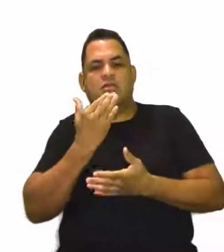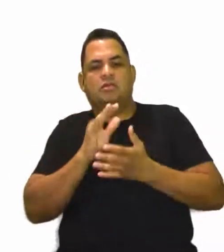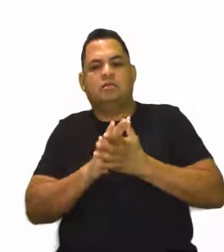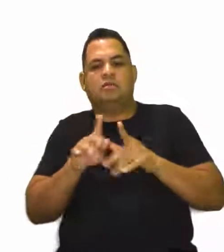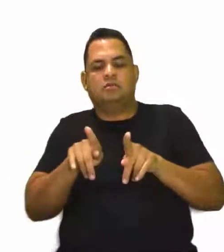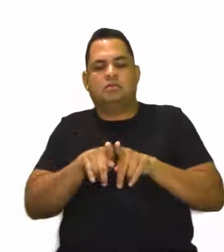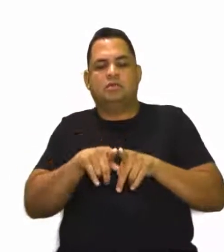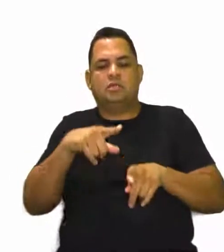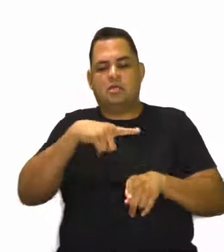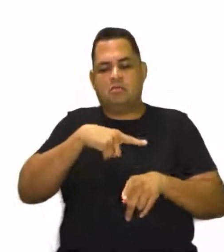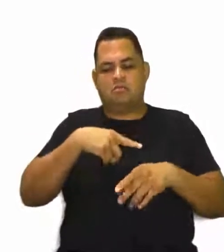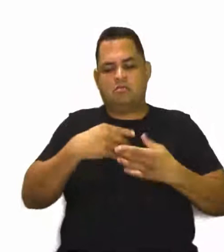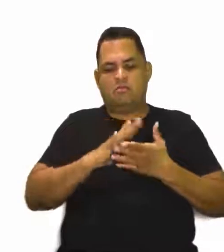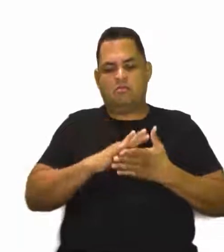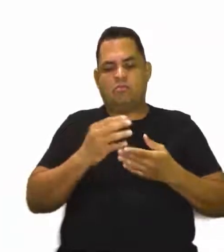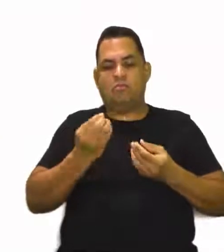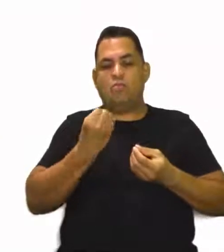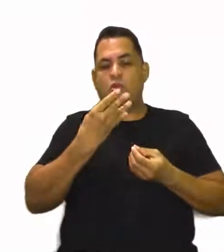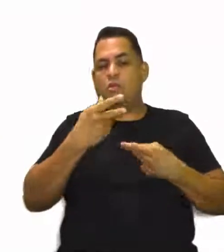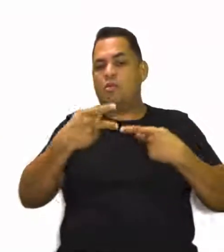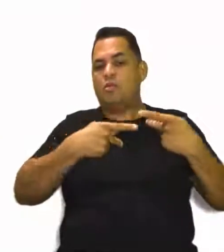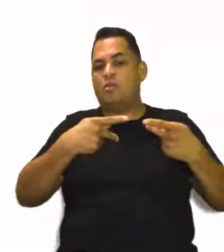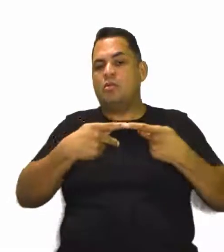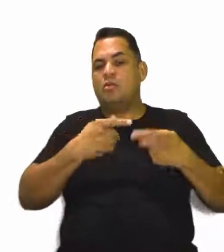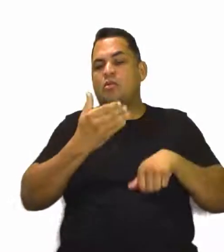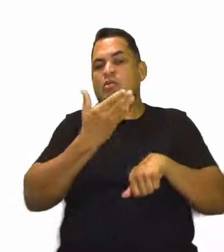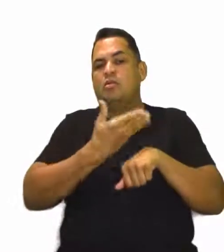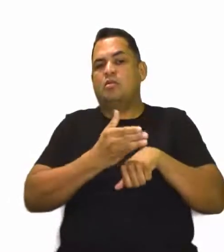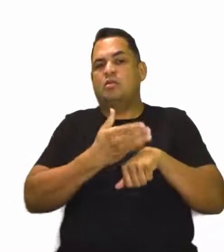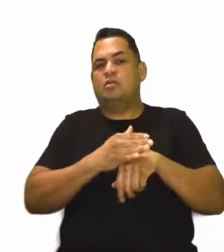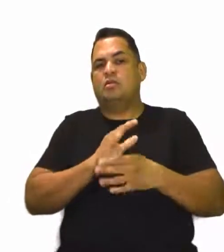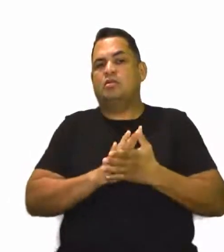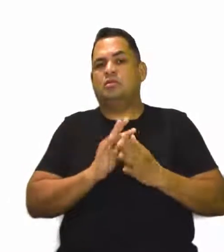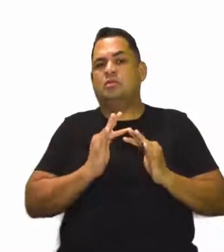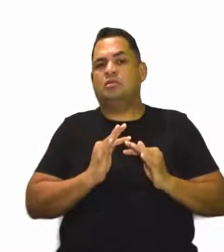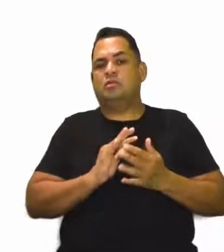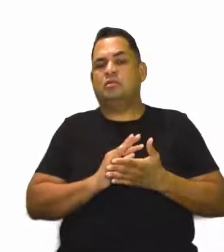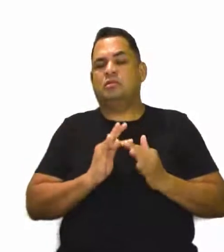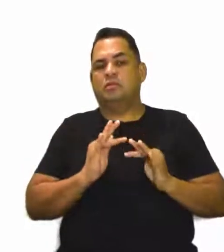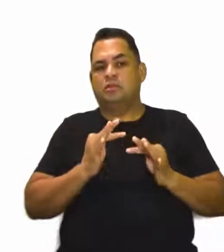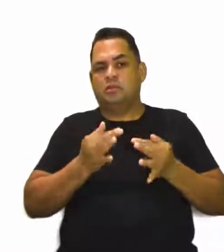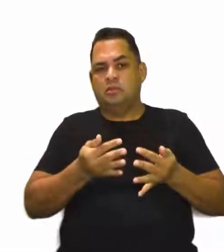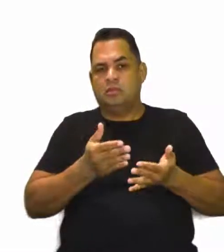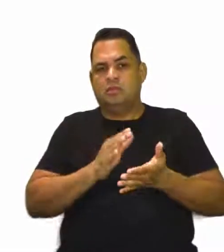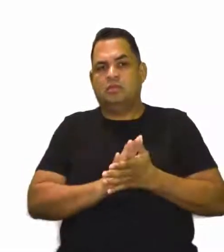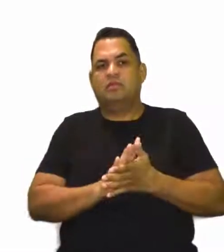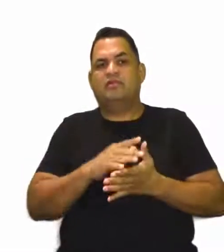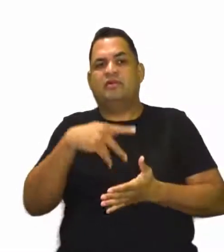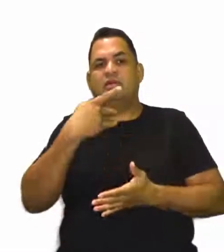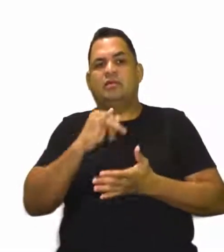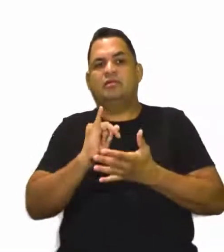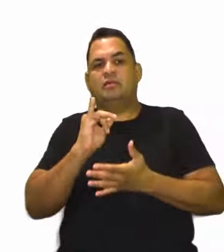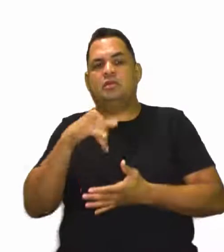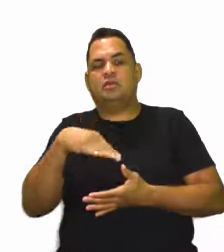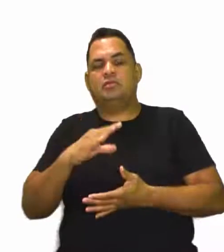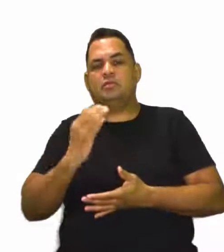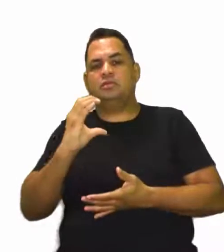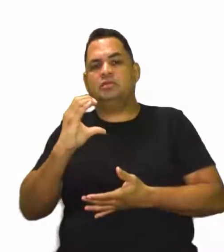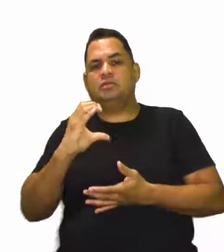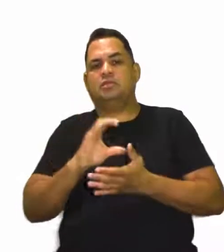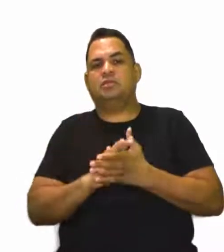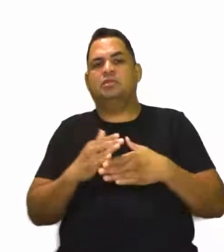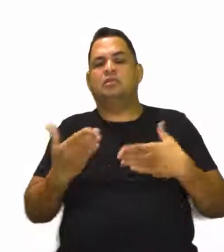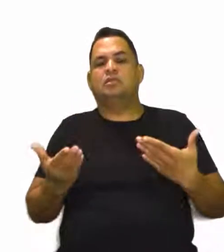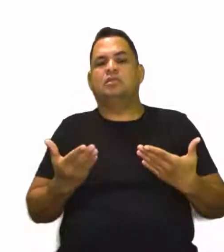de treinamento. E aí, para fechar a nossa conversa, nós falamos aqui sobre o índice de massa